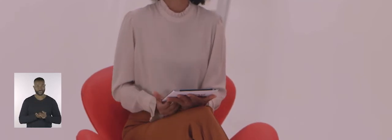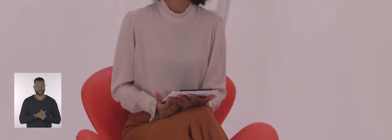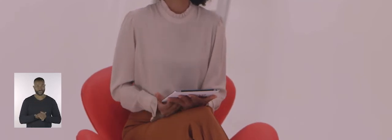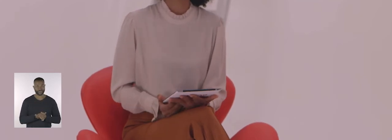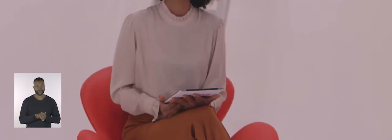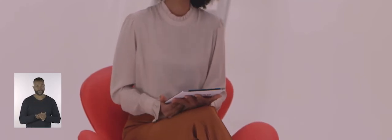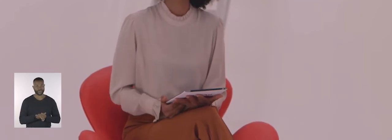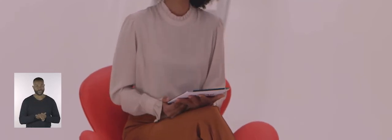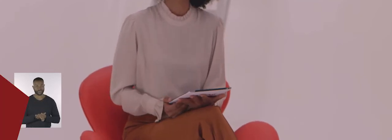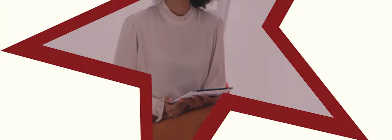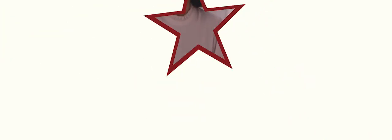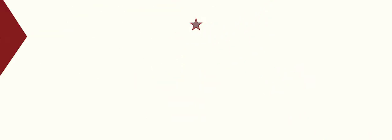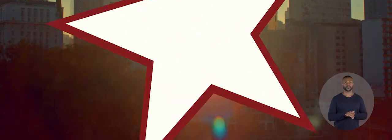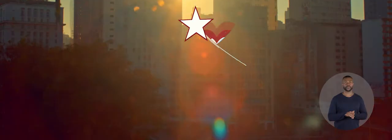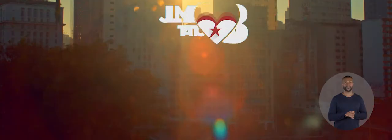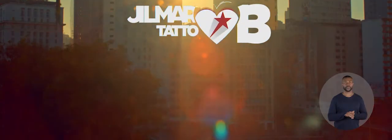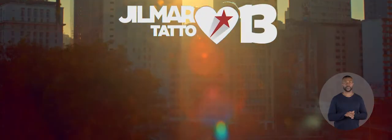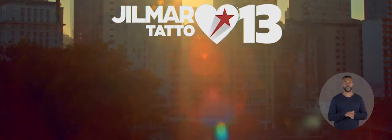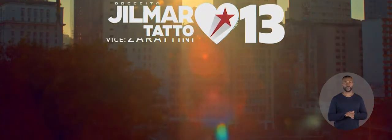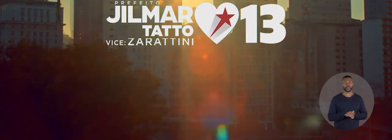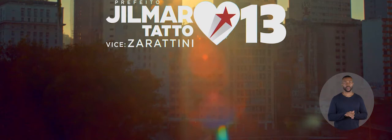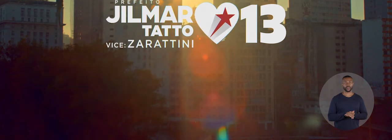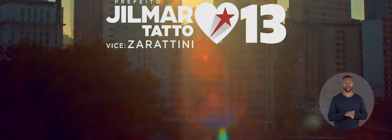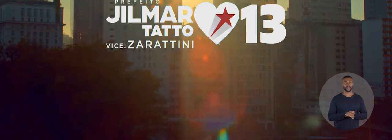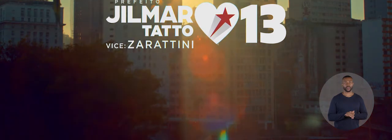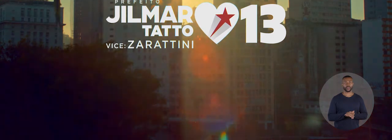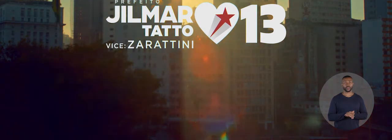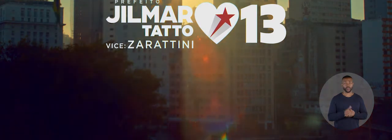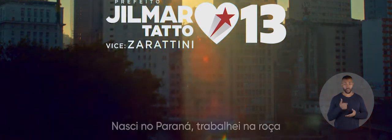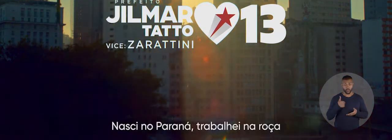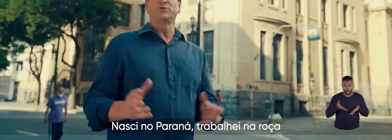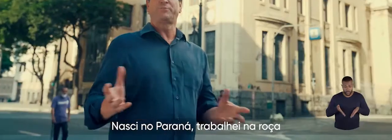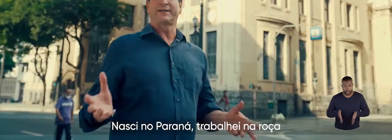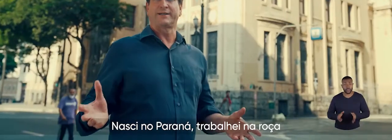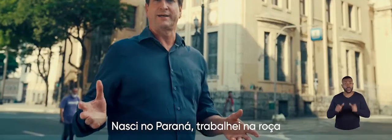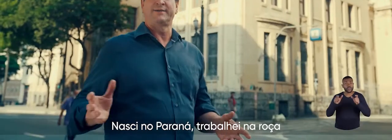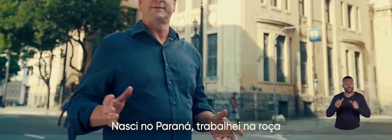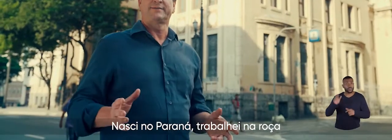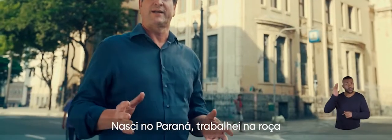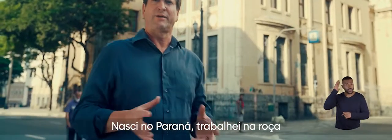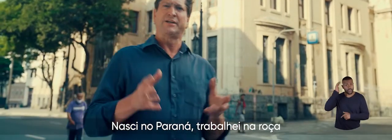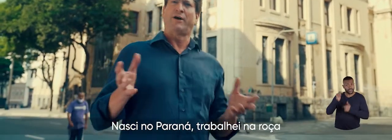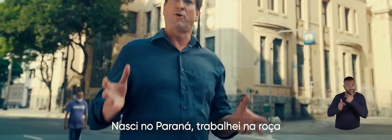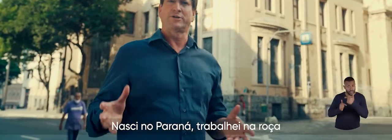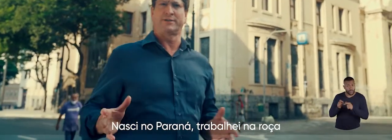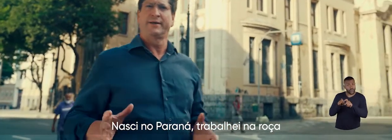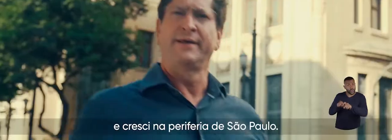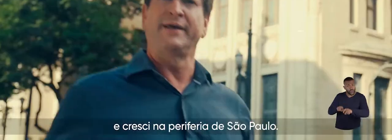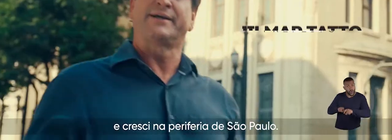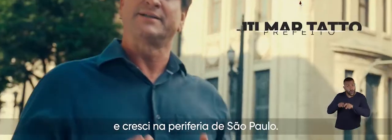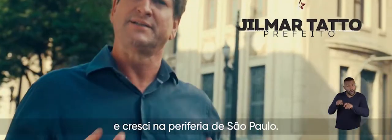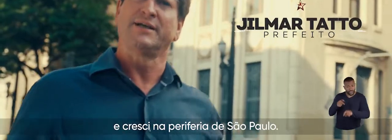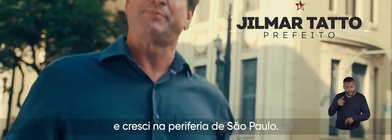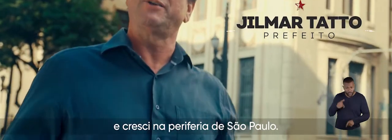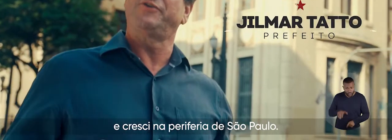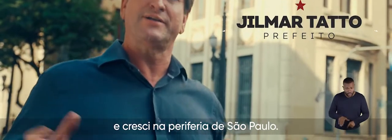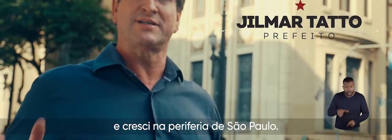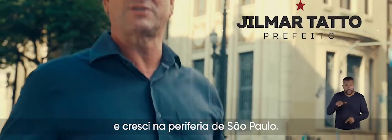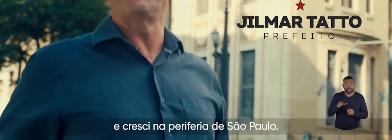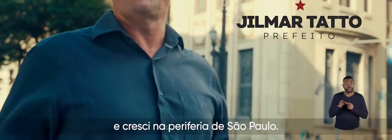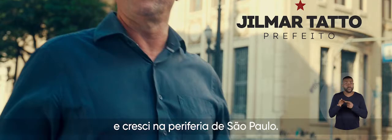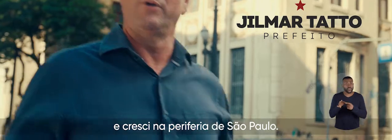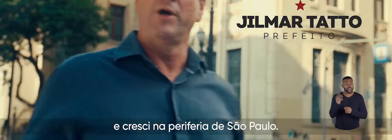daqui a pouco a gente volta eu nasci no Paraná Trabalhei na roça e